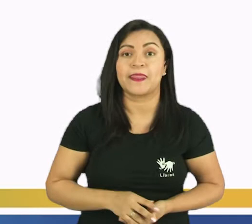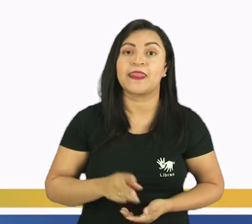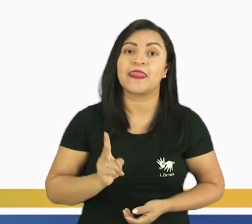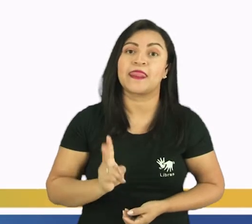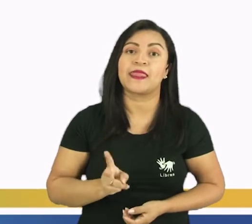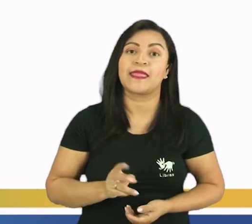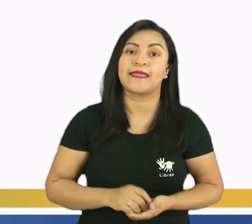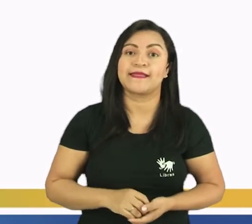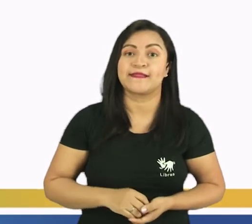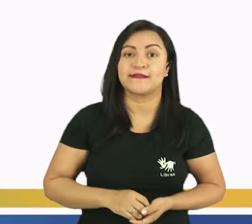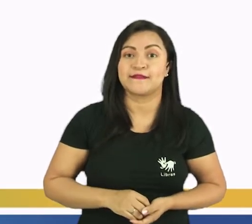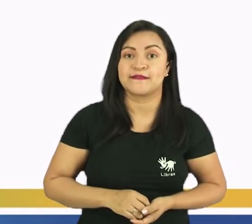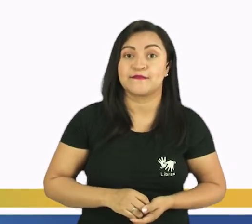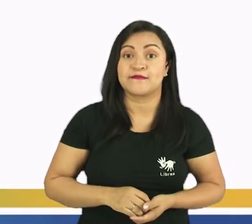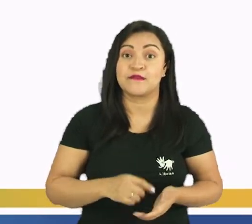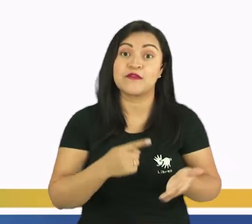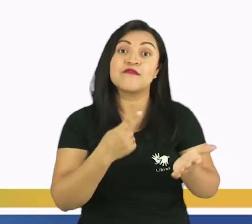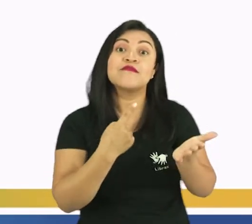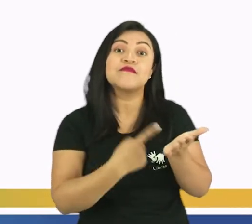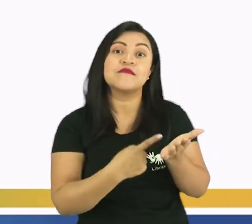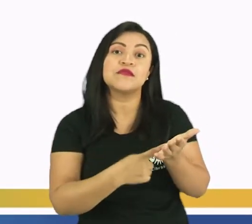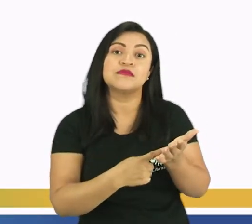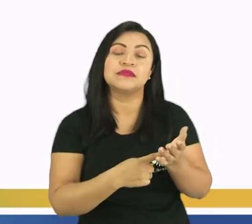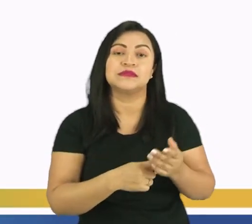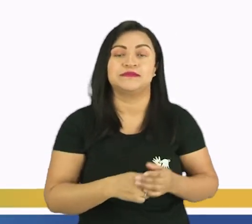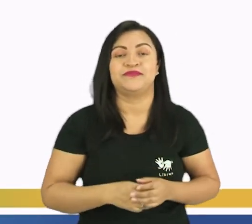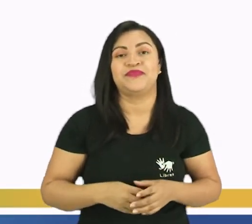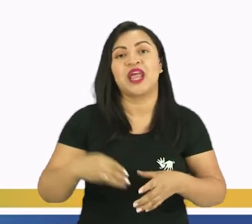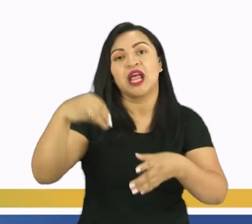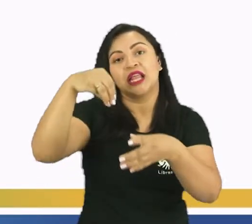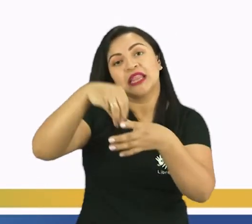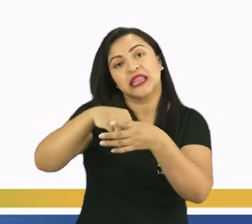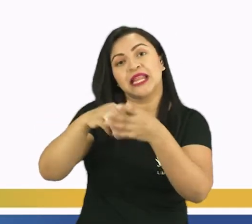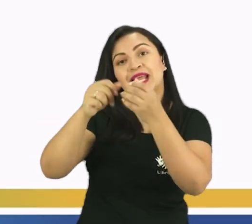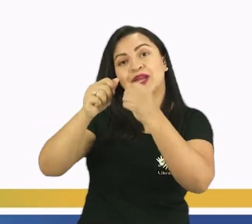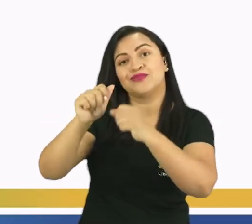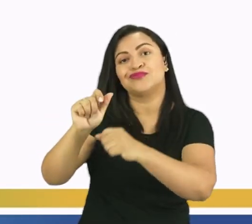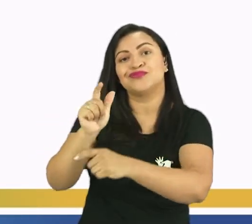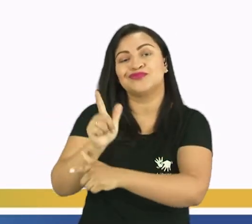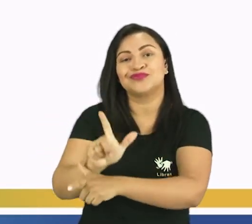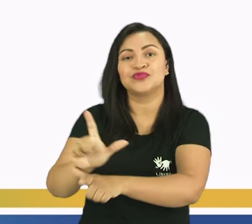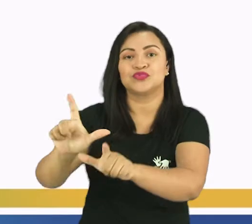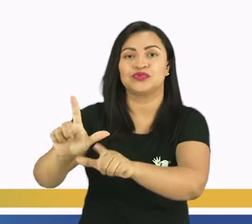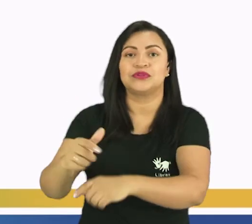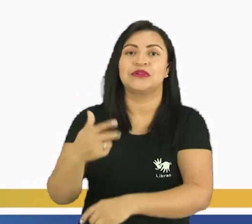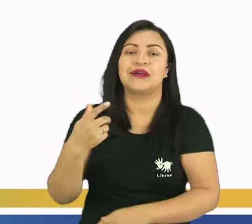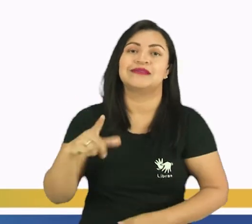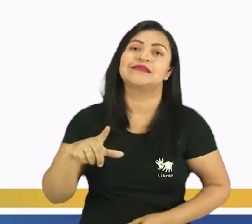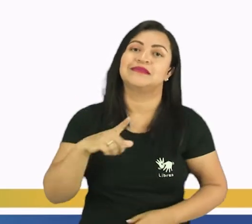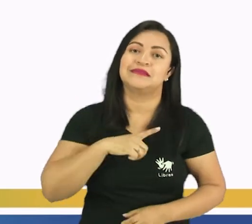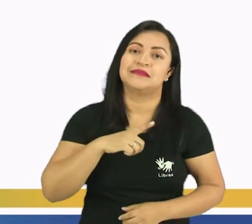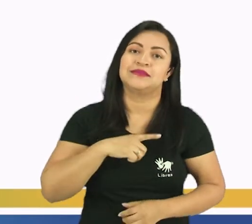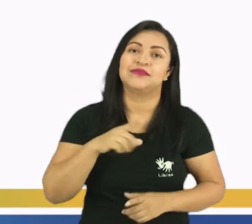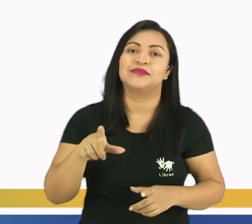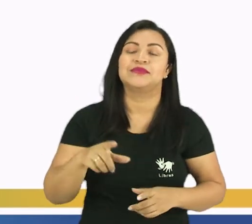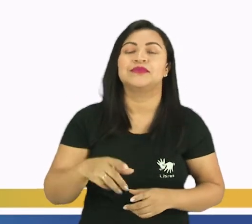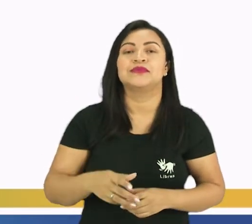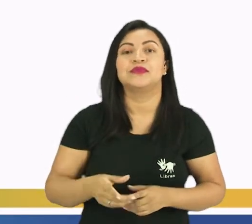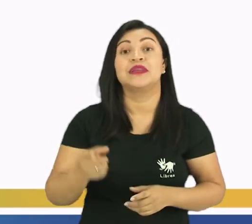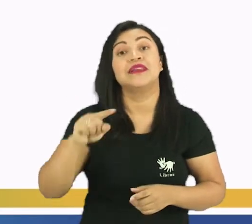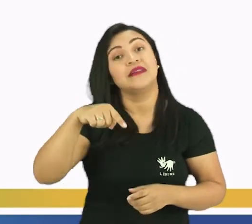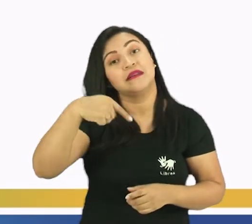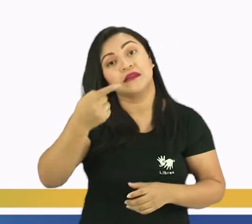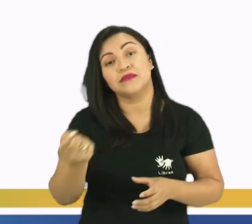acordo agora. Dentro do slide existem várias danças que serão citadas e depois vocês retornem ao